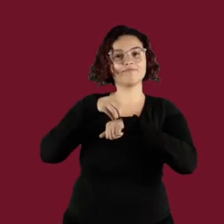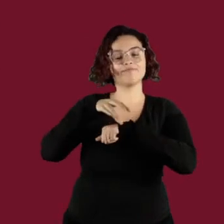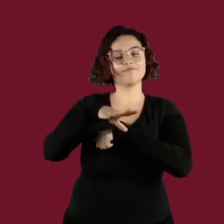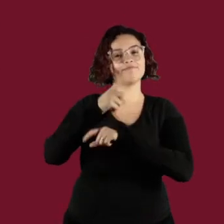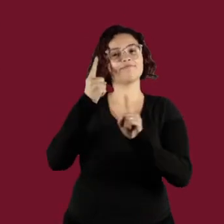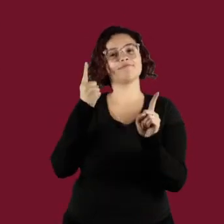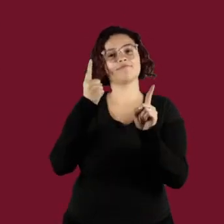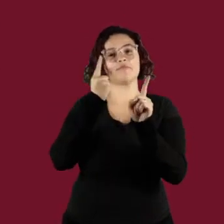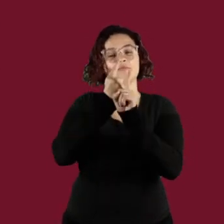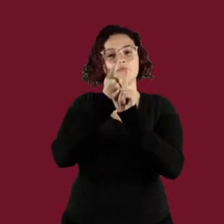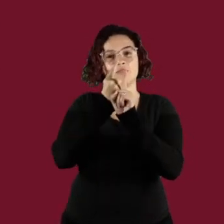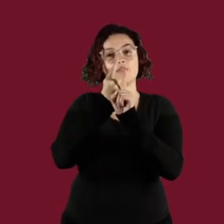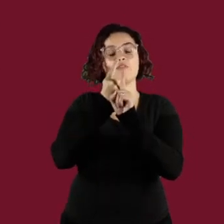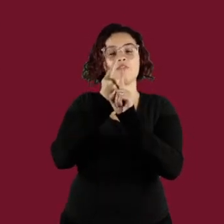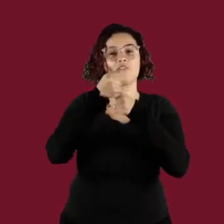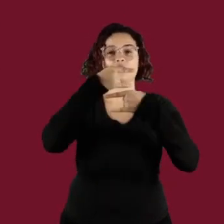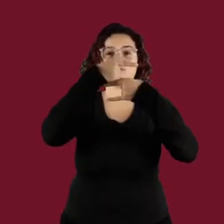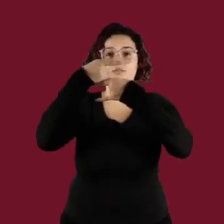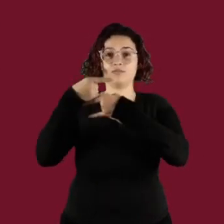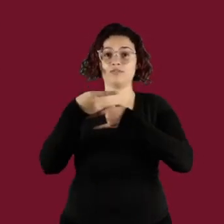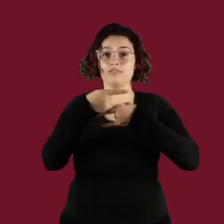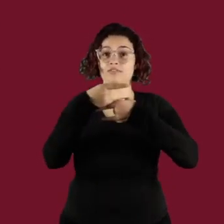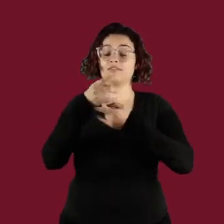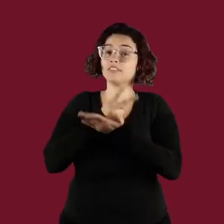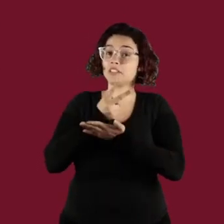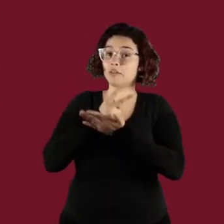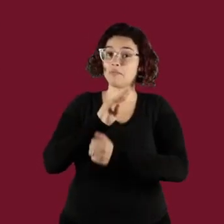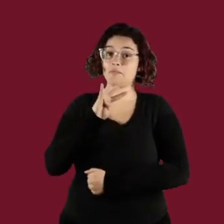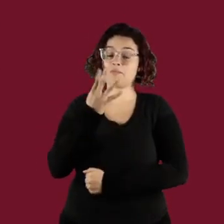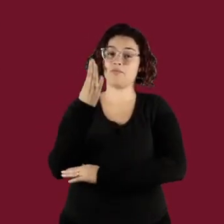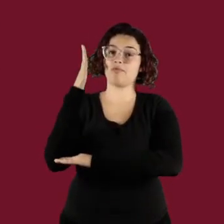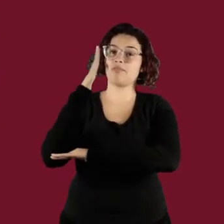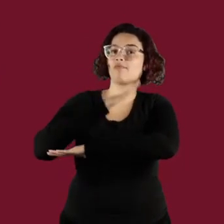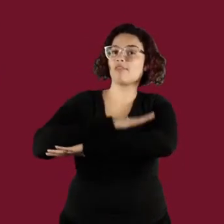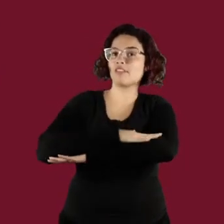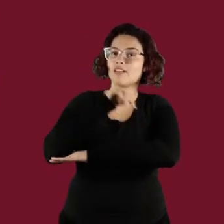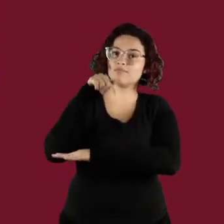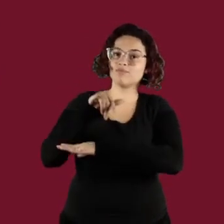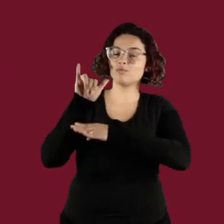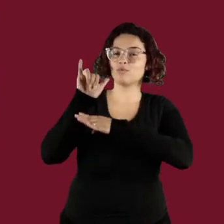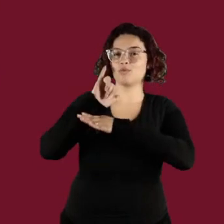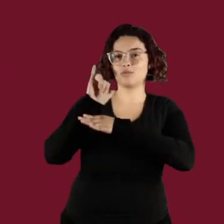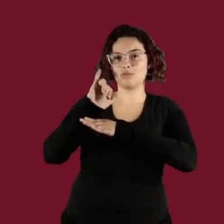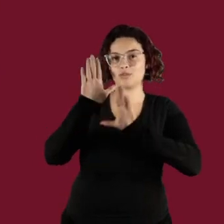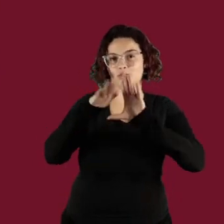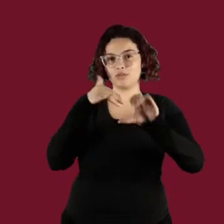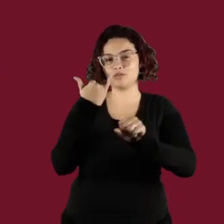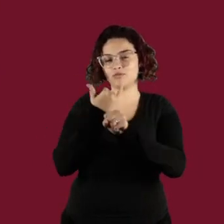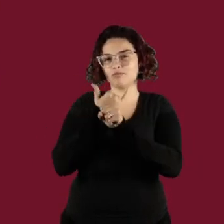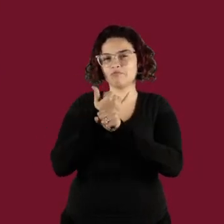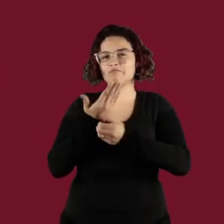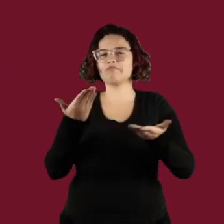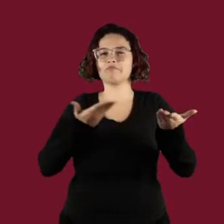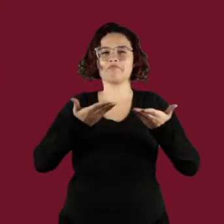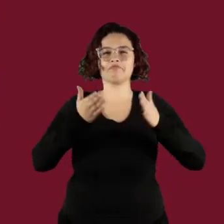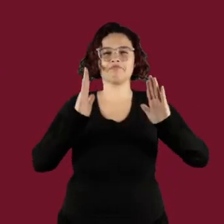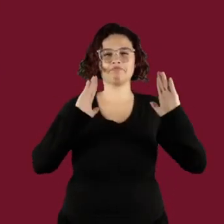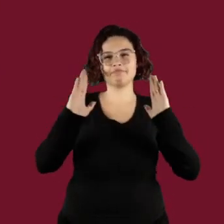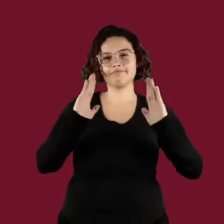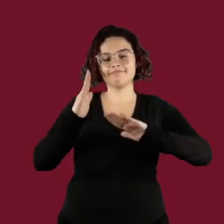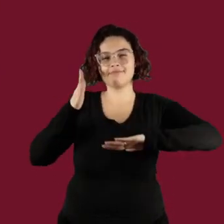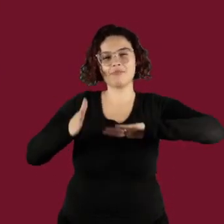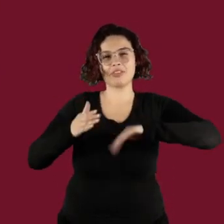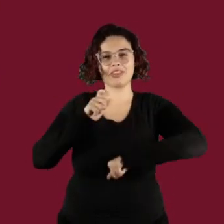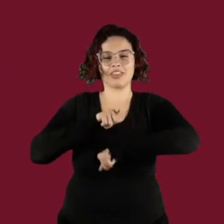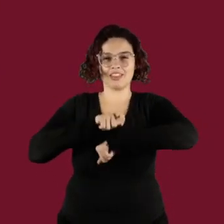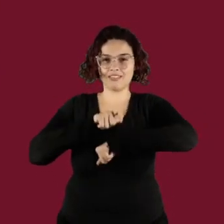às 16 horas no nosso canal do YouTube, com o objetivo de debater questões latentes da nossa contemporaneidade. Eu sou Emily